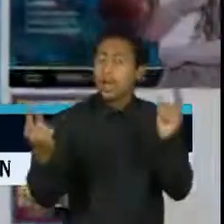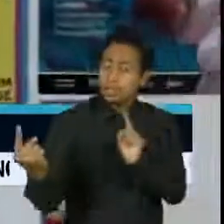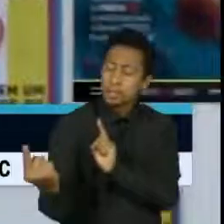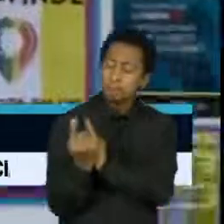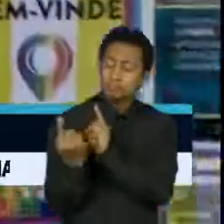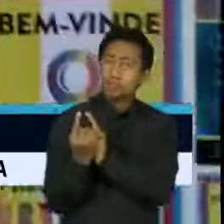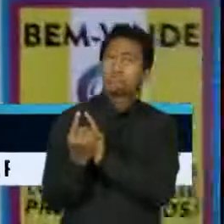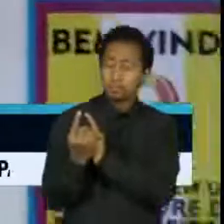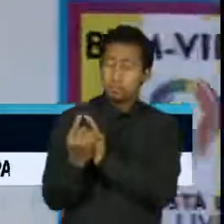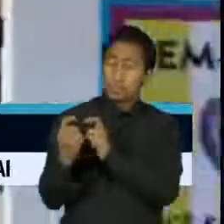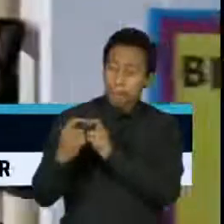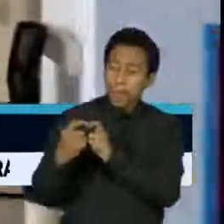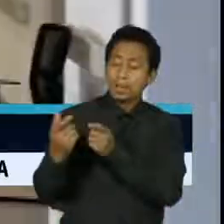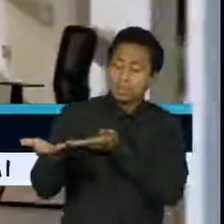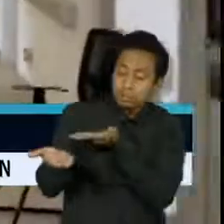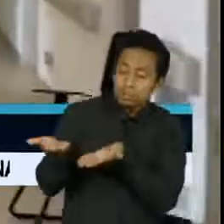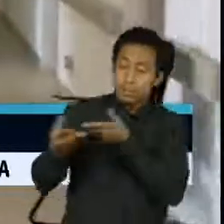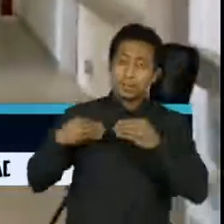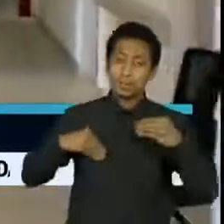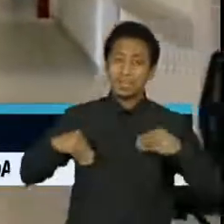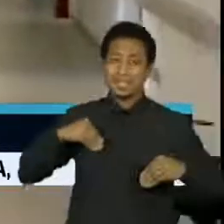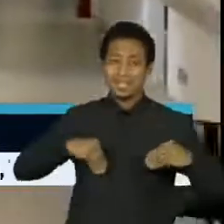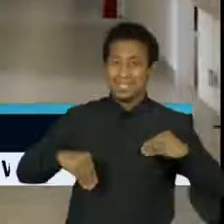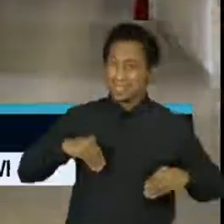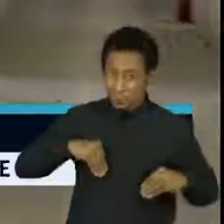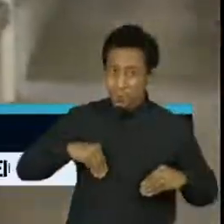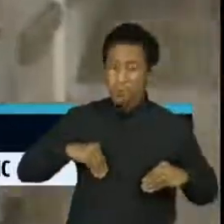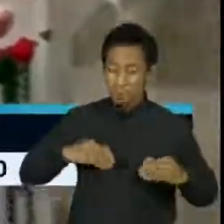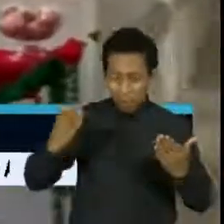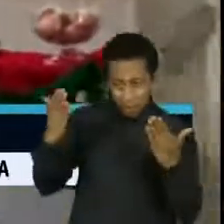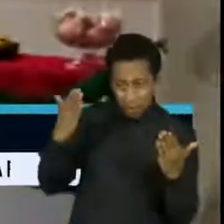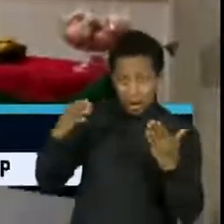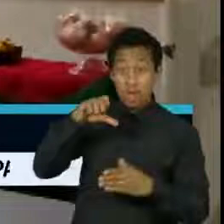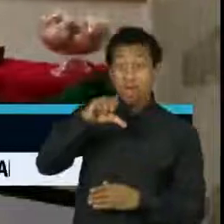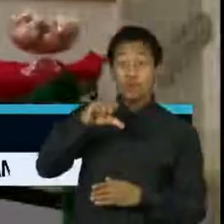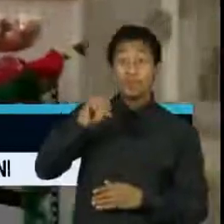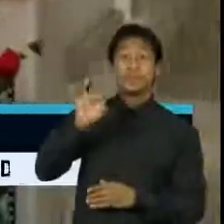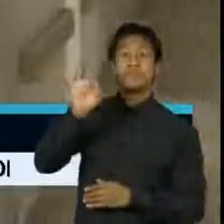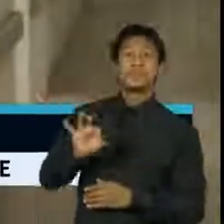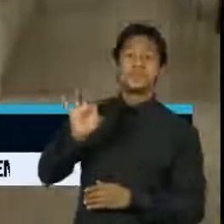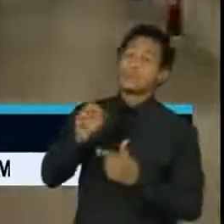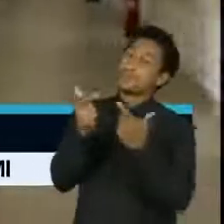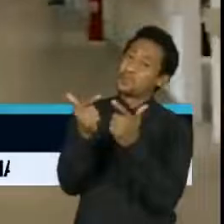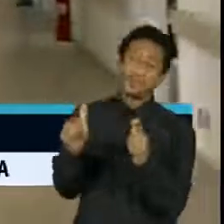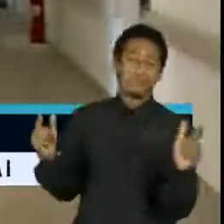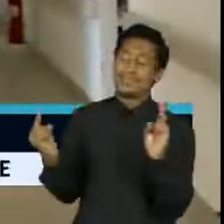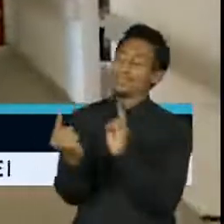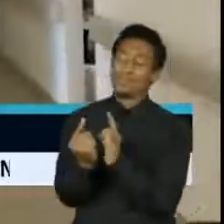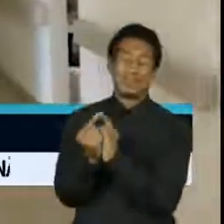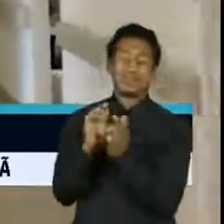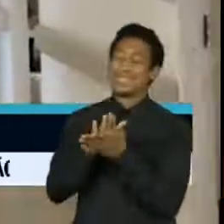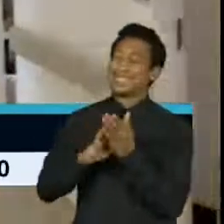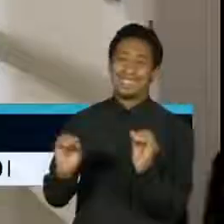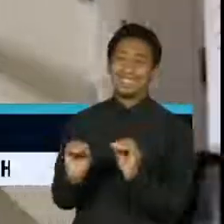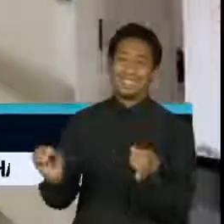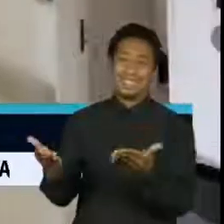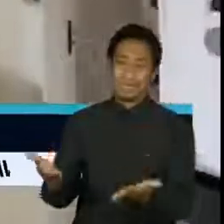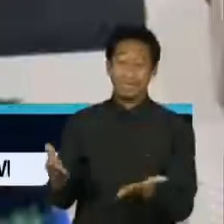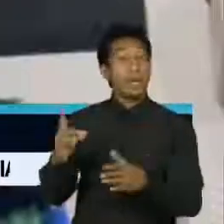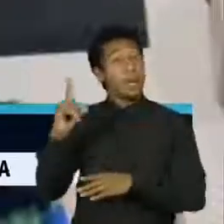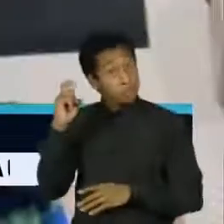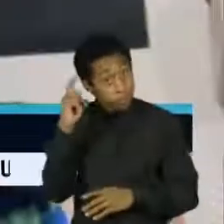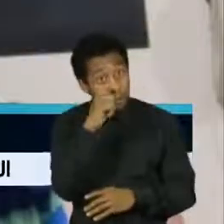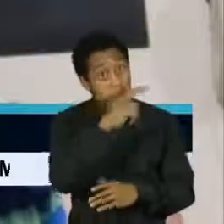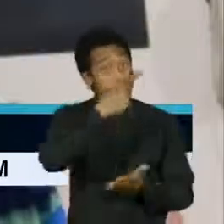para quase 90% da população não tem um cuidado adequado. É muito difícil você conseguir